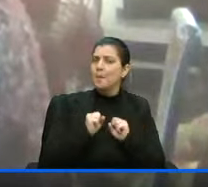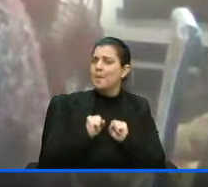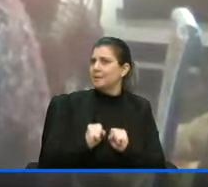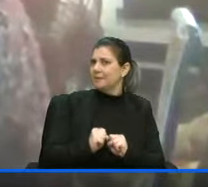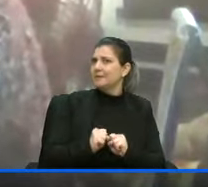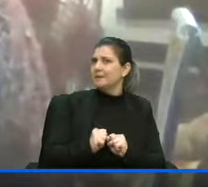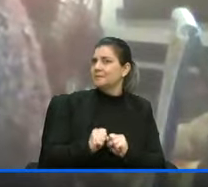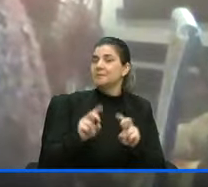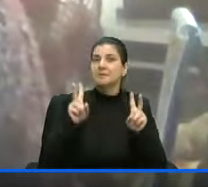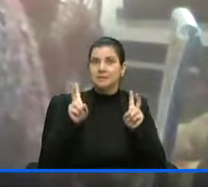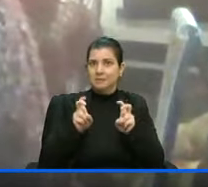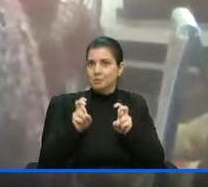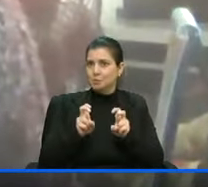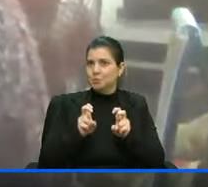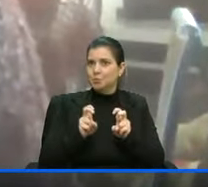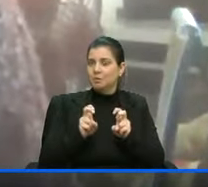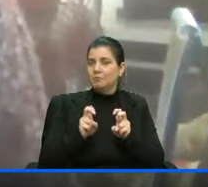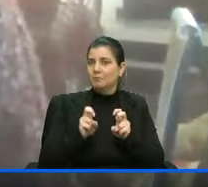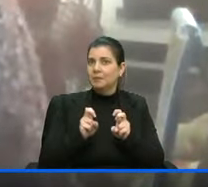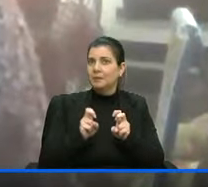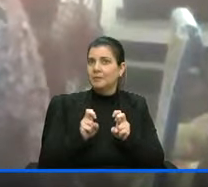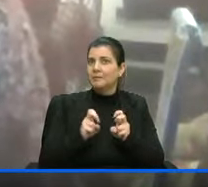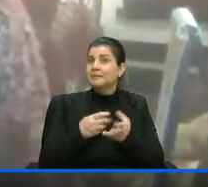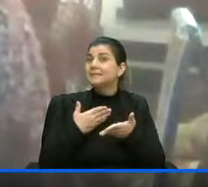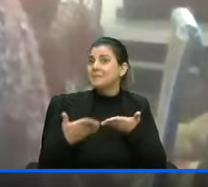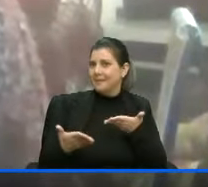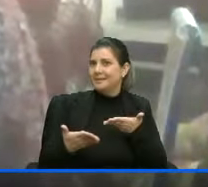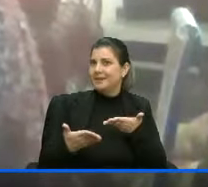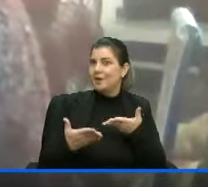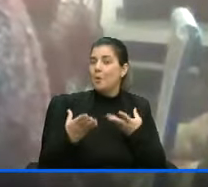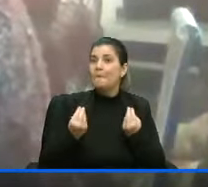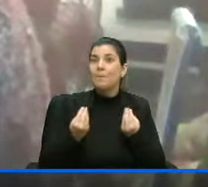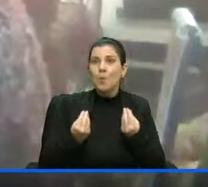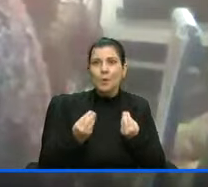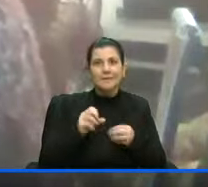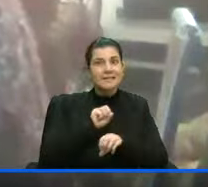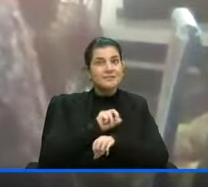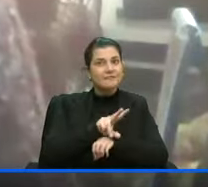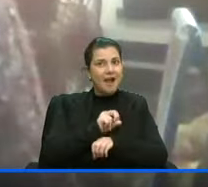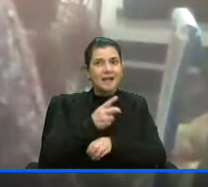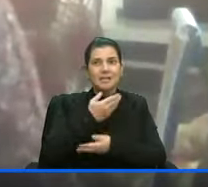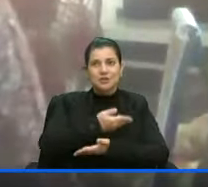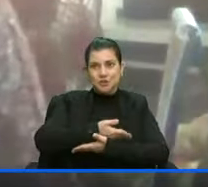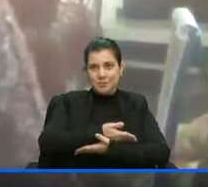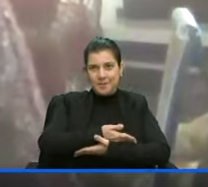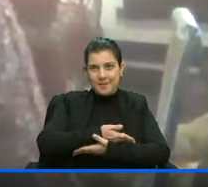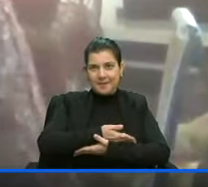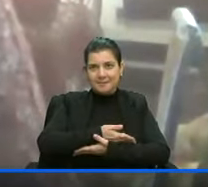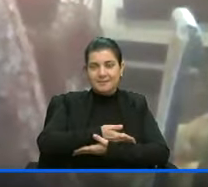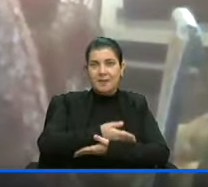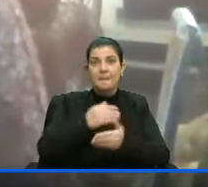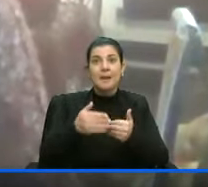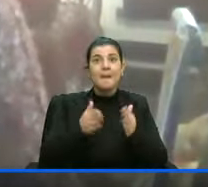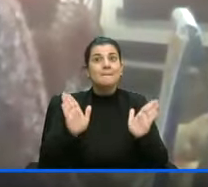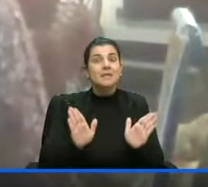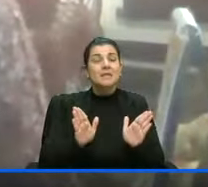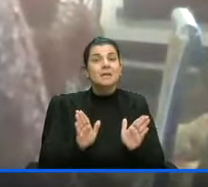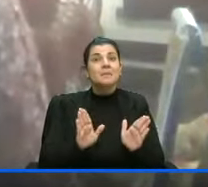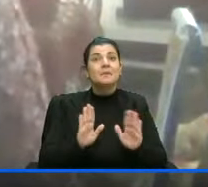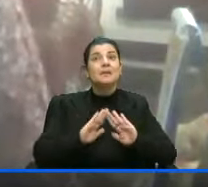tema que está muito demonstrado, de que se perdeu vagas, muitas vagas de bebês para abrir pré-escola